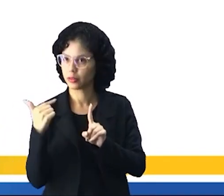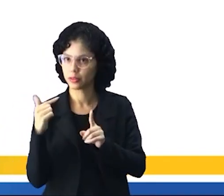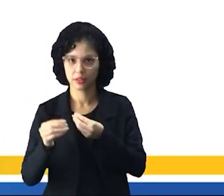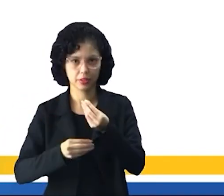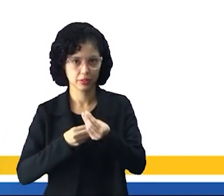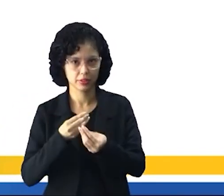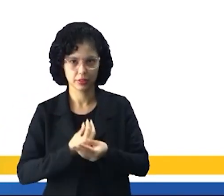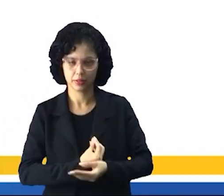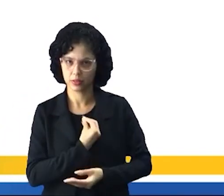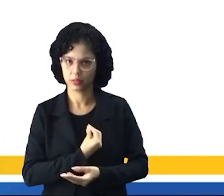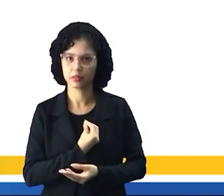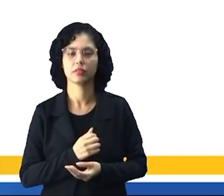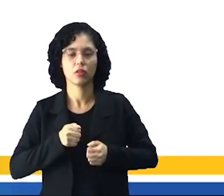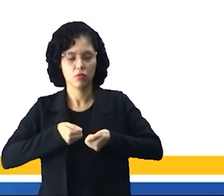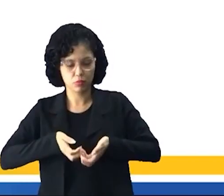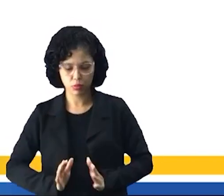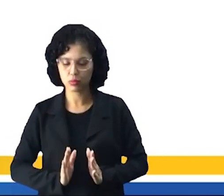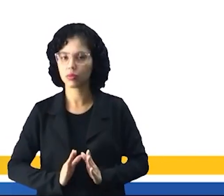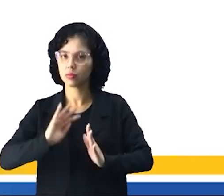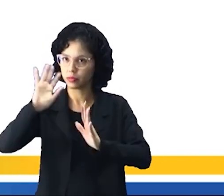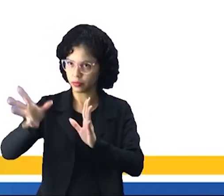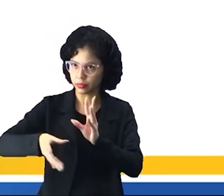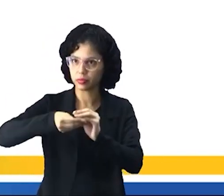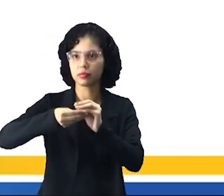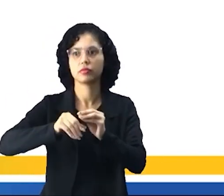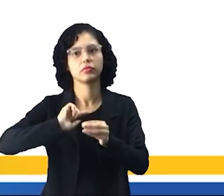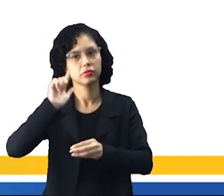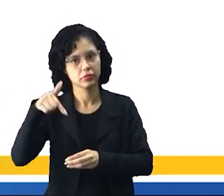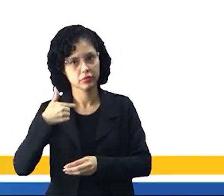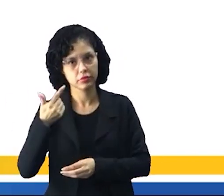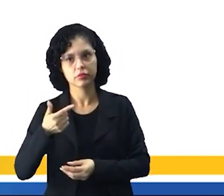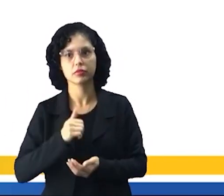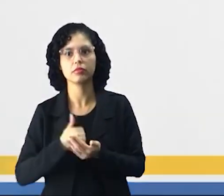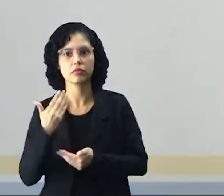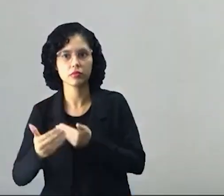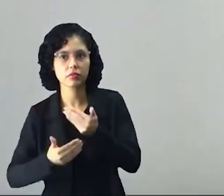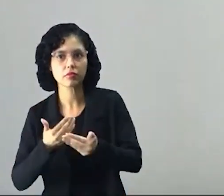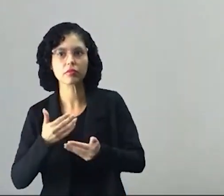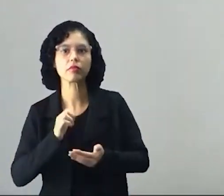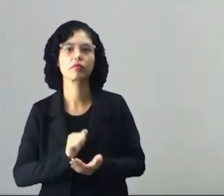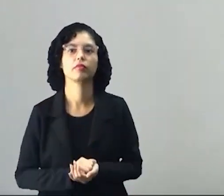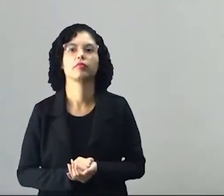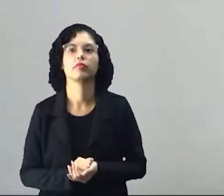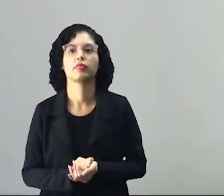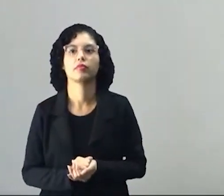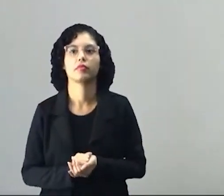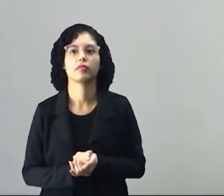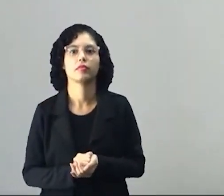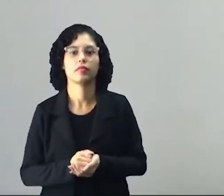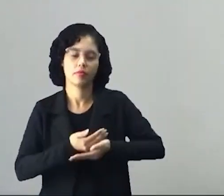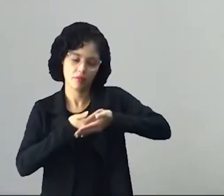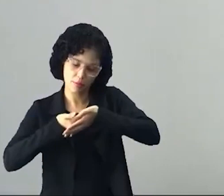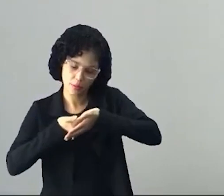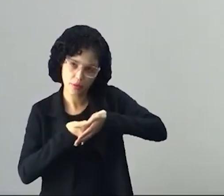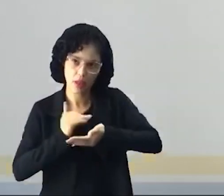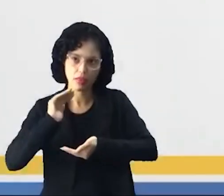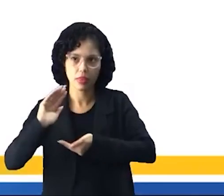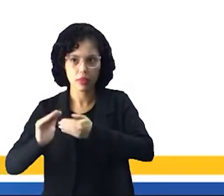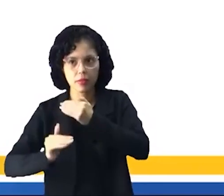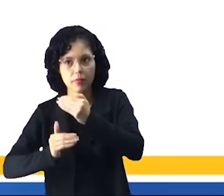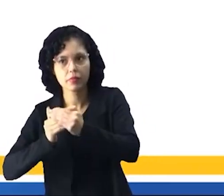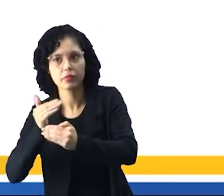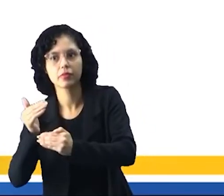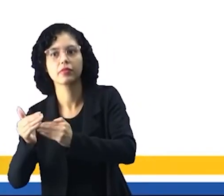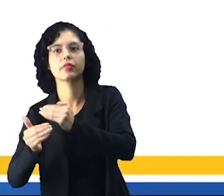a presença de ovo e ele vai nascer já completinho, depois ele vai só completar seu desenvolvimento, lógico, né? Ele nasce um bebezinho e depois ele